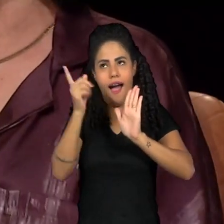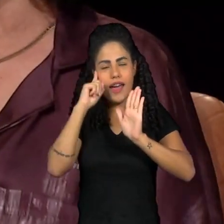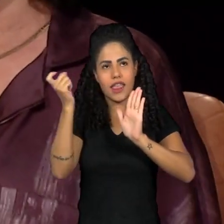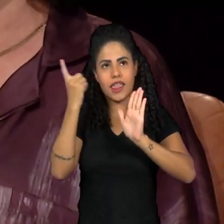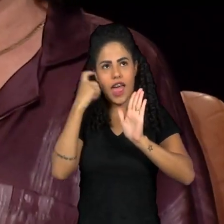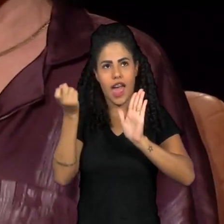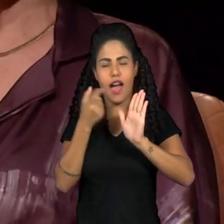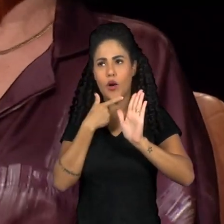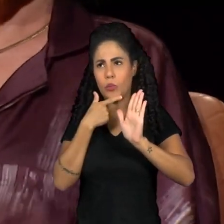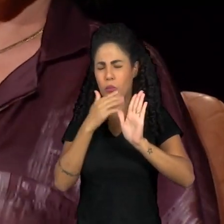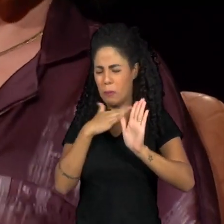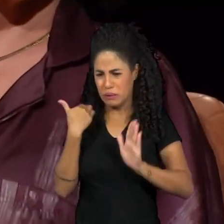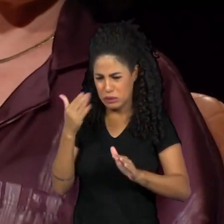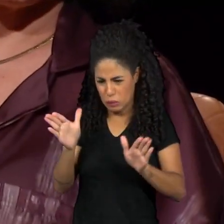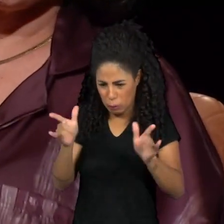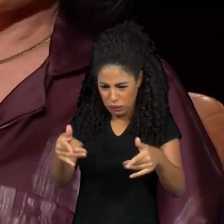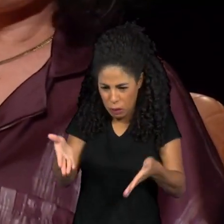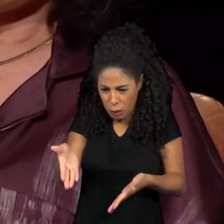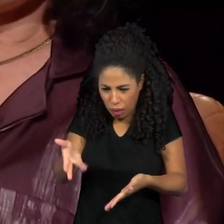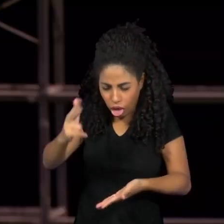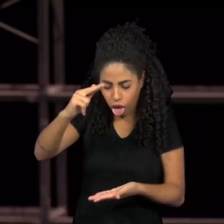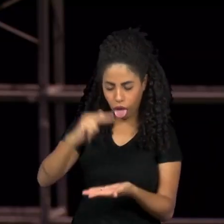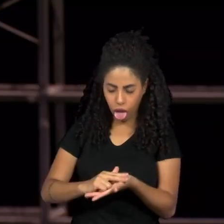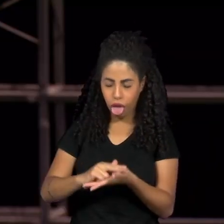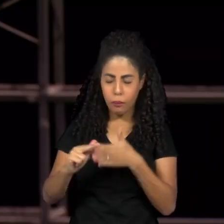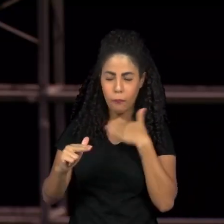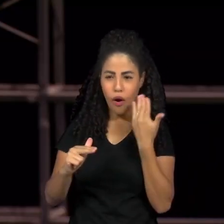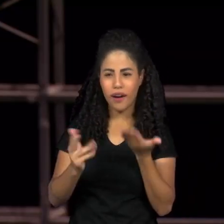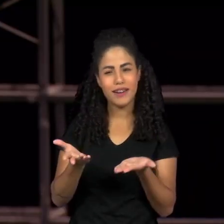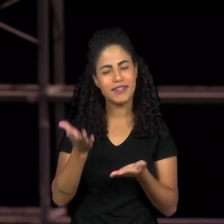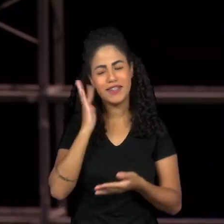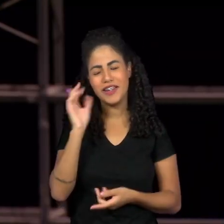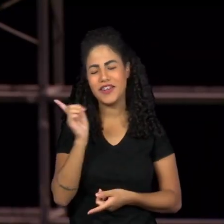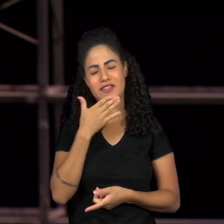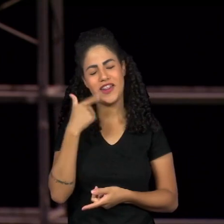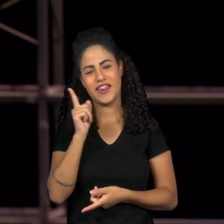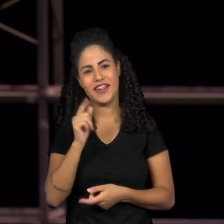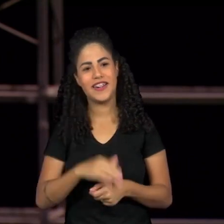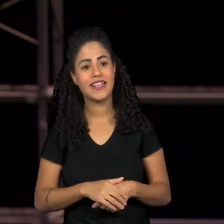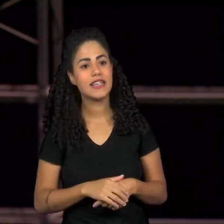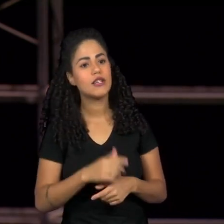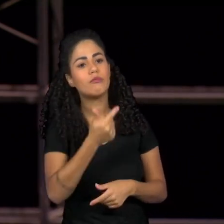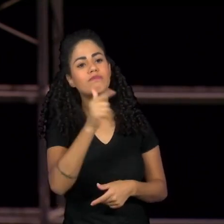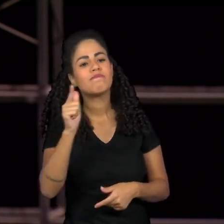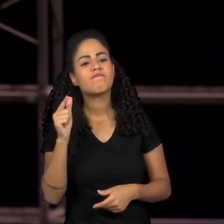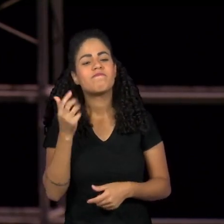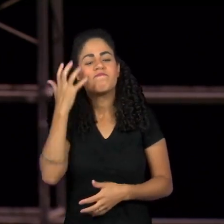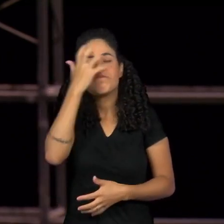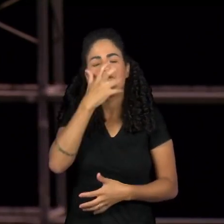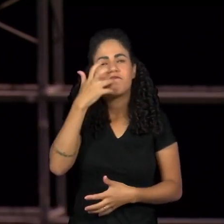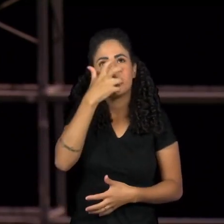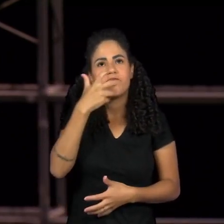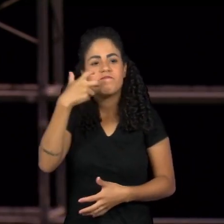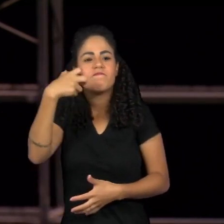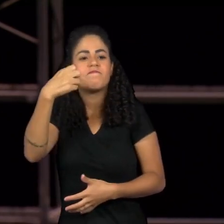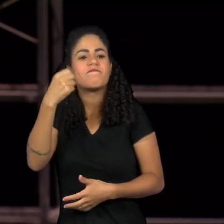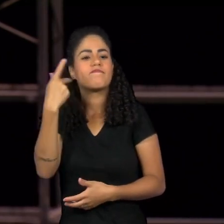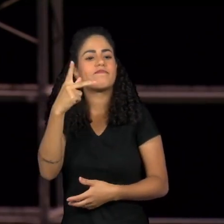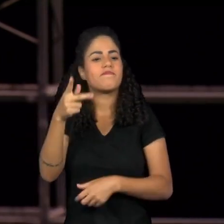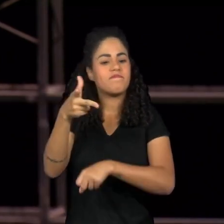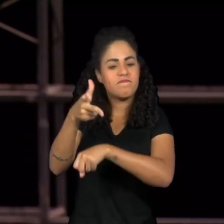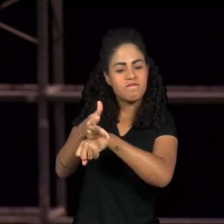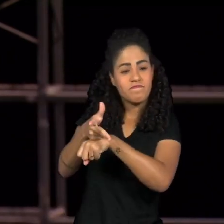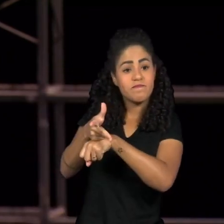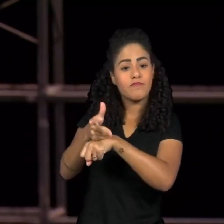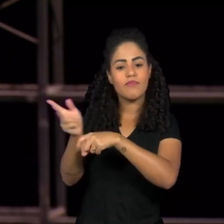morto? Putz. Tata, obrigada. Obrigada. É uma delícia ver essa sua paixão pelo cinema e obrigada por toda a sua militância, né,